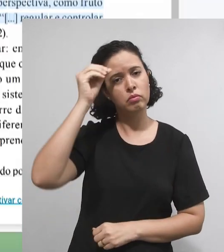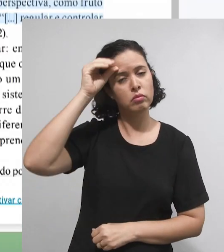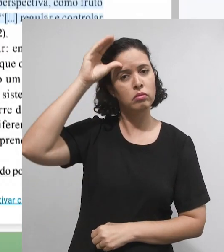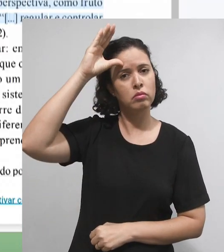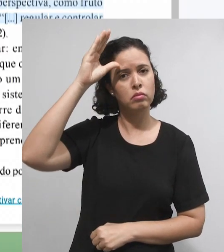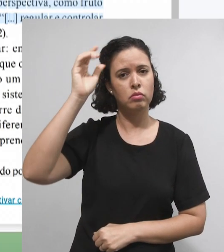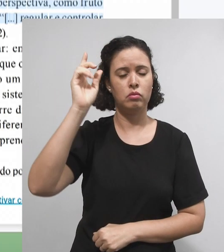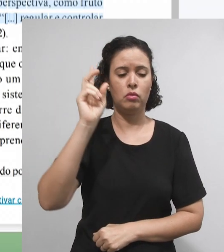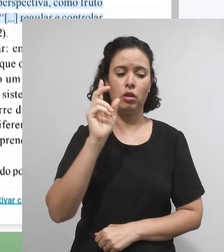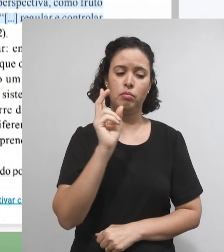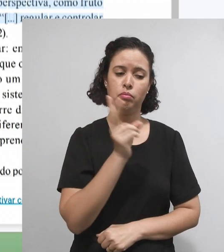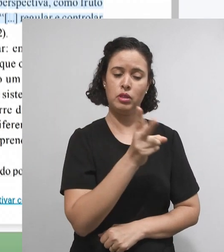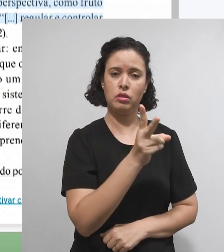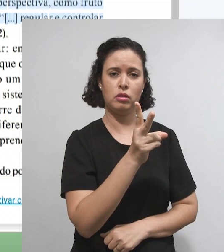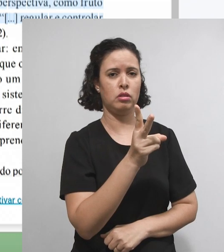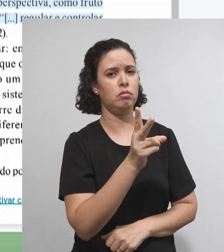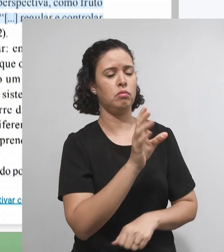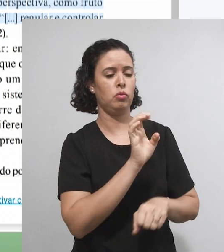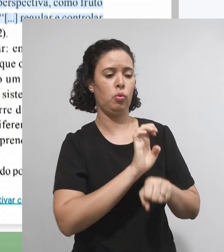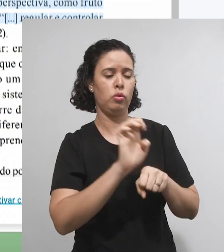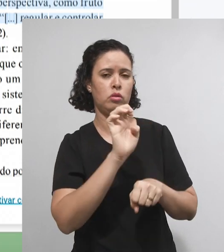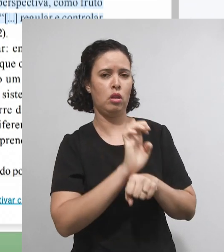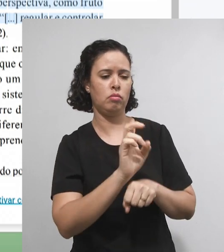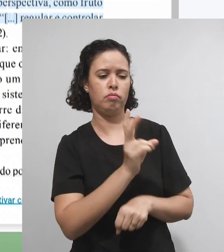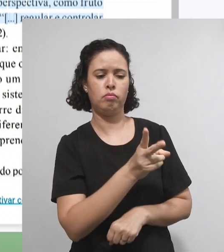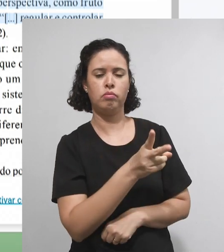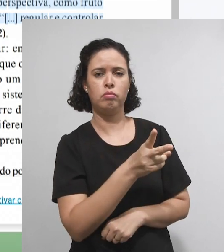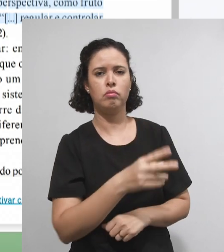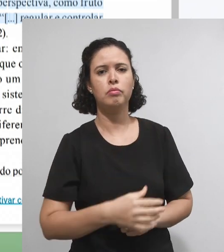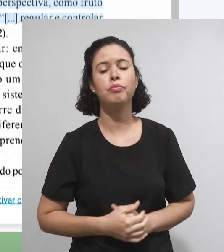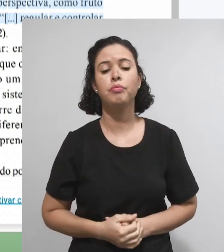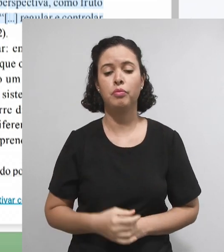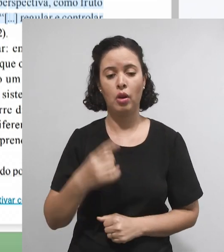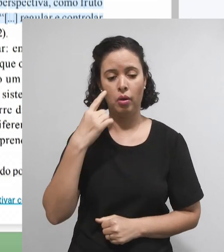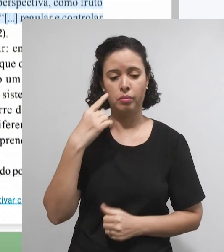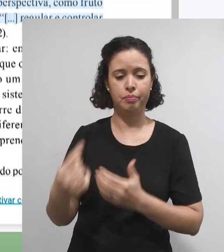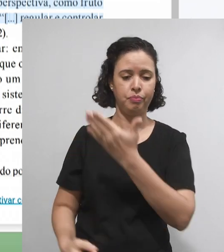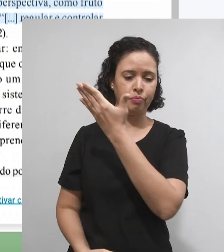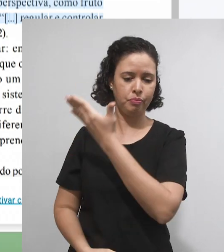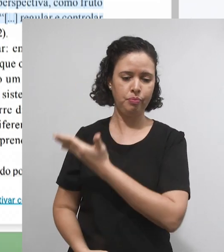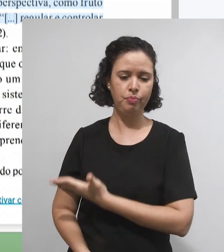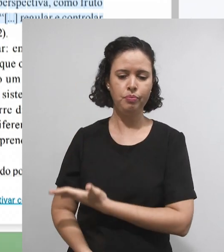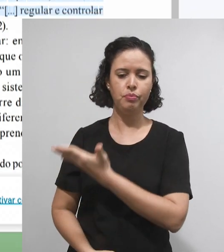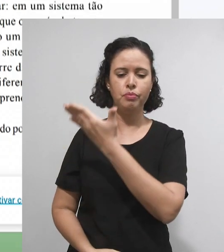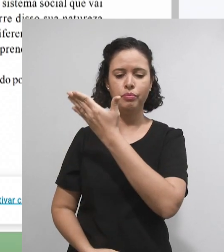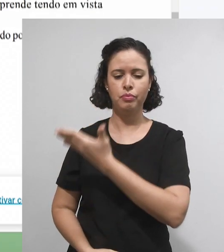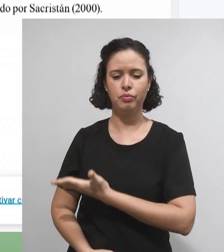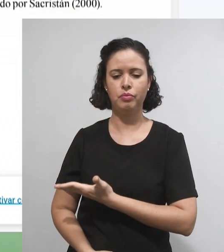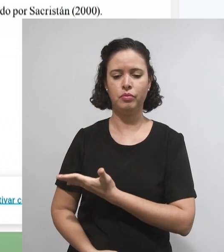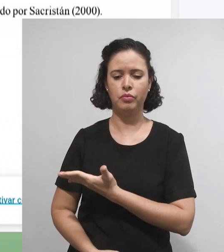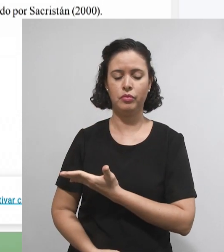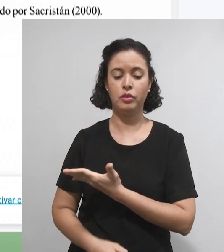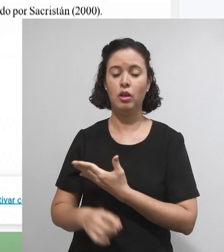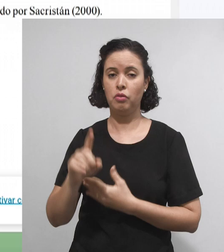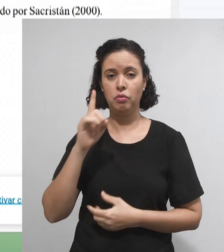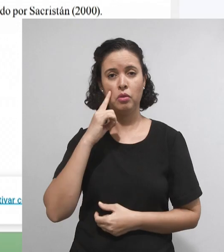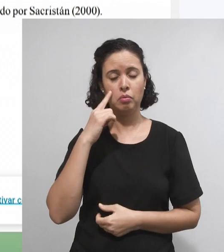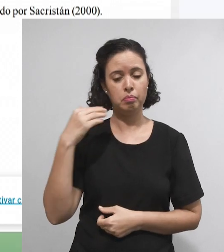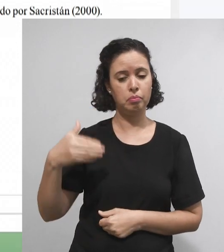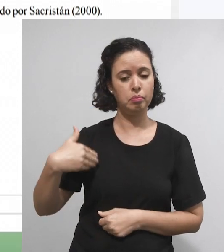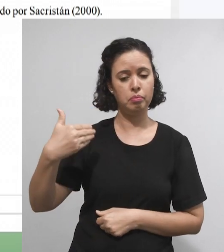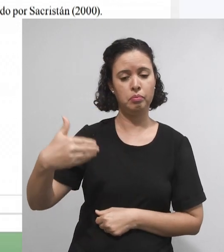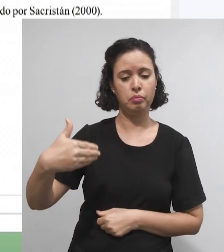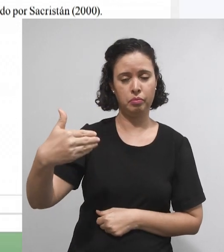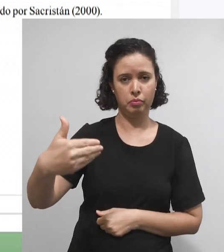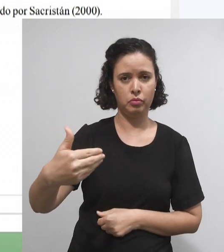sequência, você pode sempre navegar aqui, certo? Pelo nosso sumário. Então, a gente vai